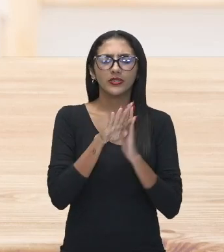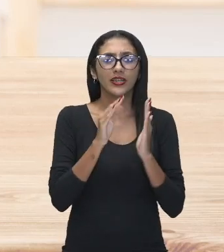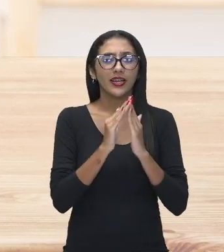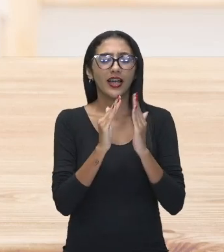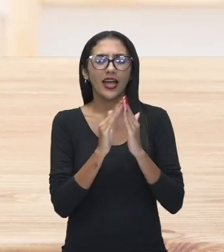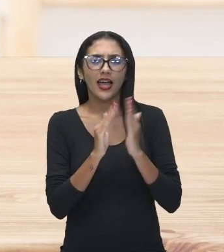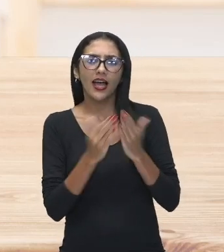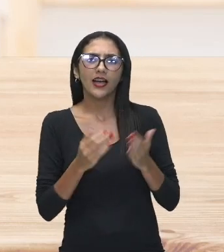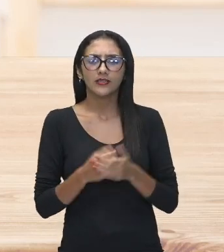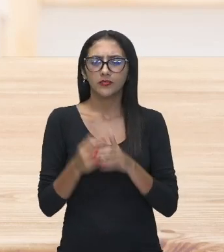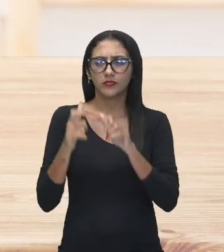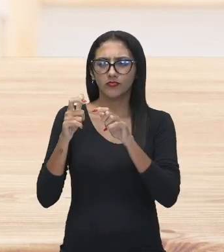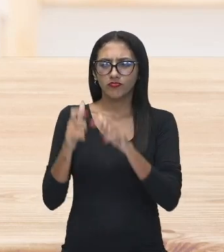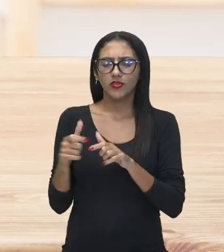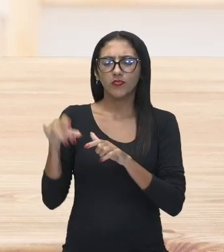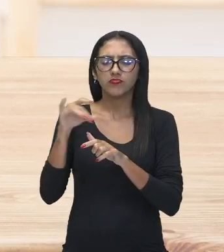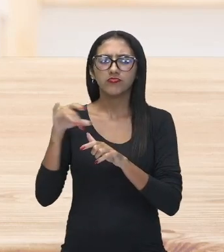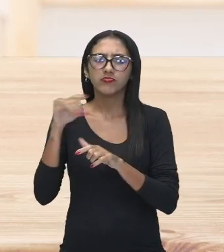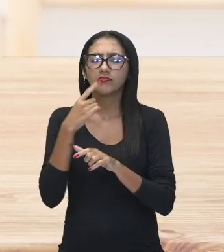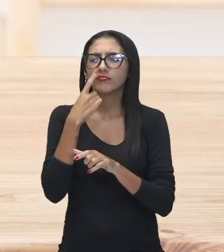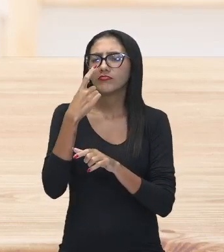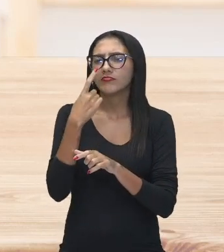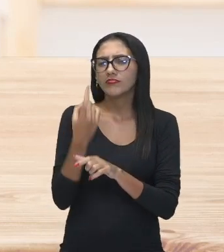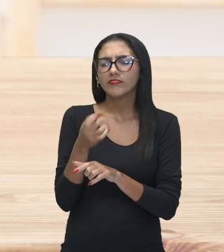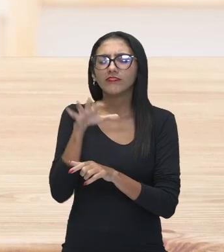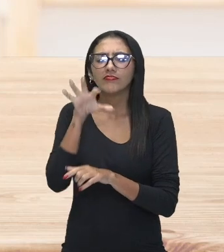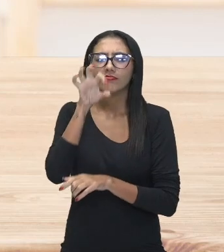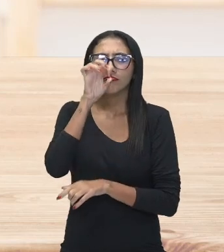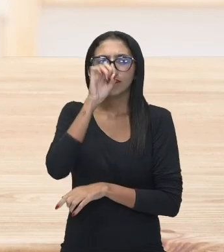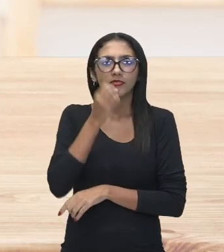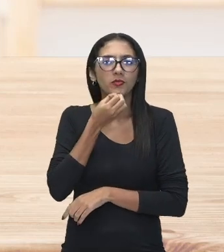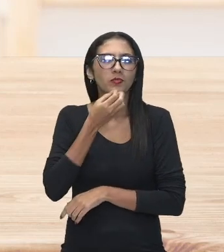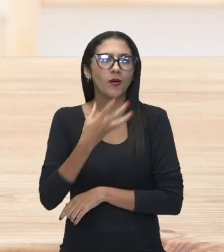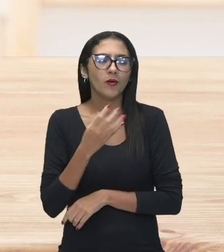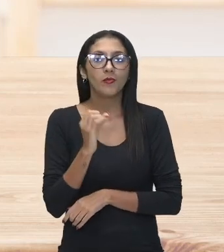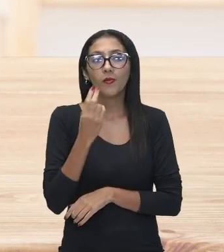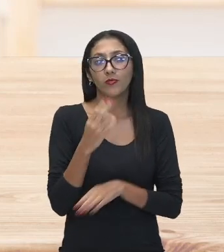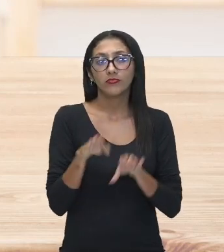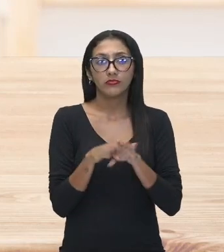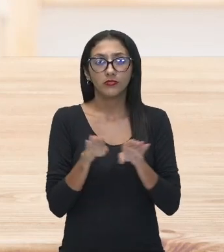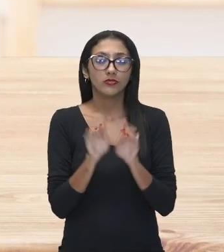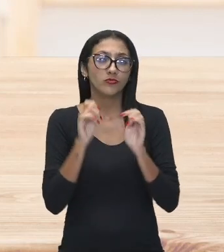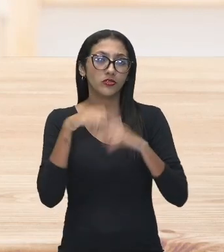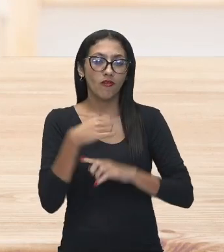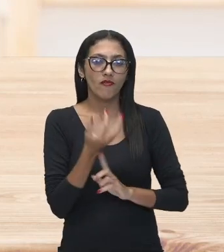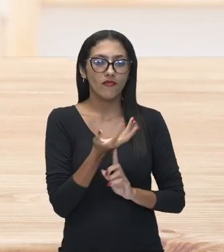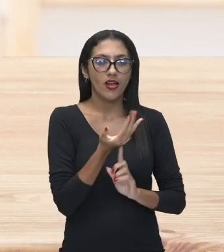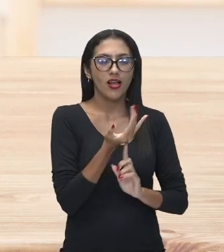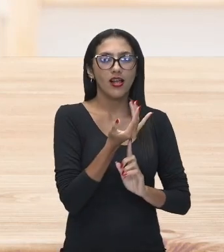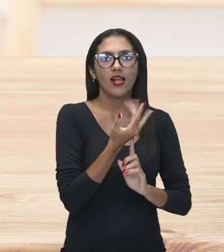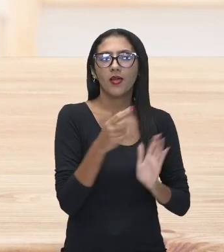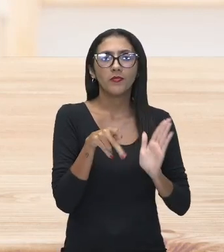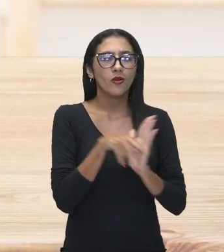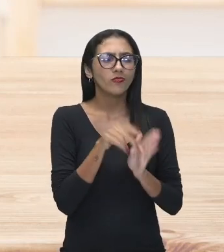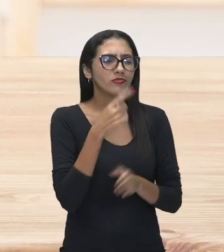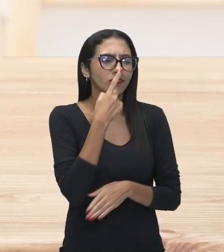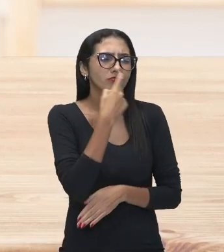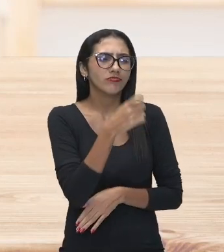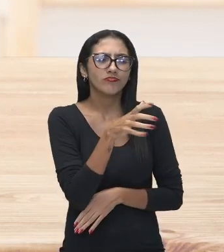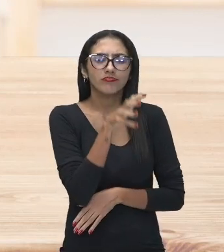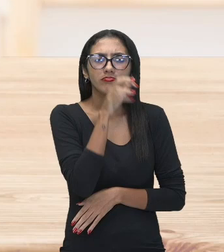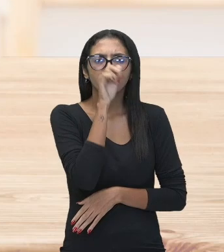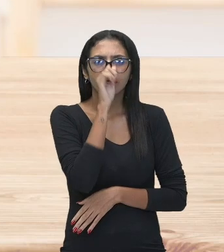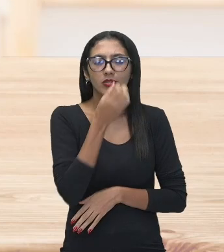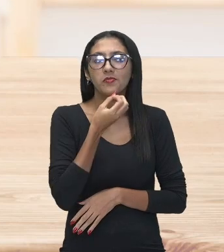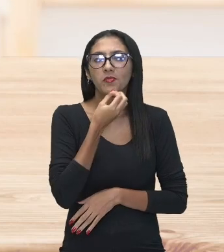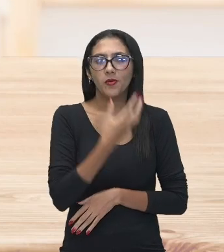no difusor de ambiente óleos essenciais ou mesmo velas aromáticas para dar aquela sensação de relaxamento, de